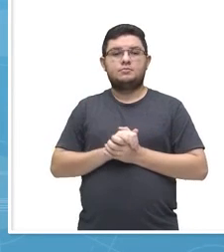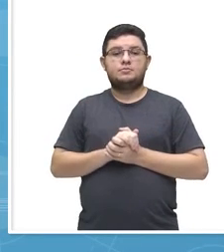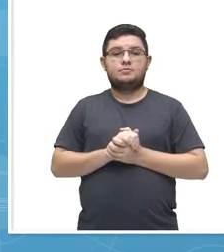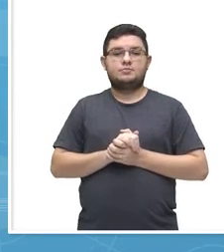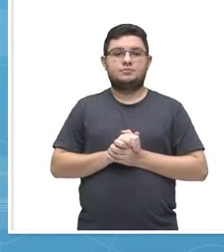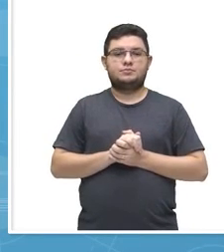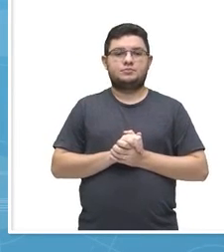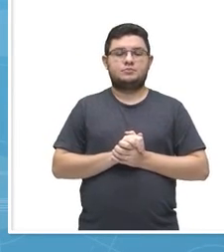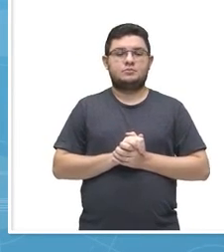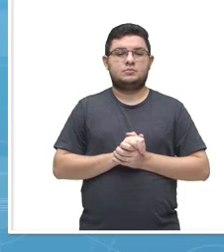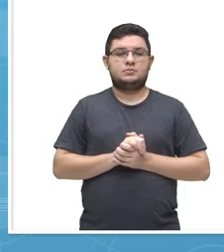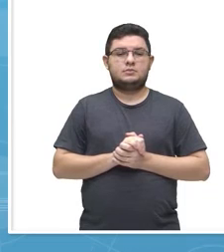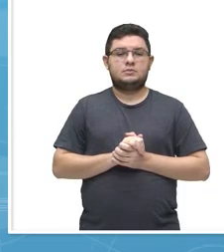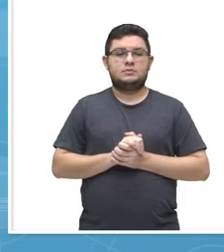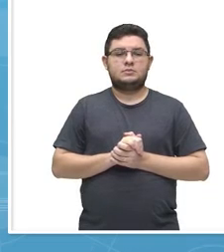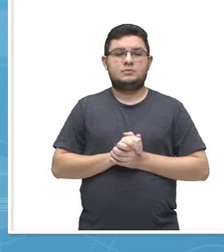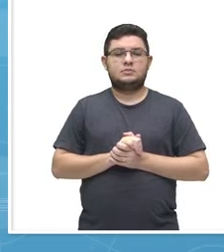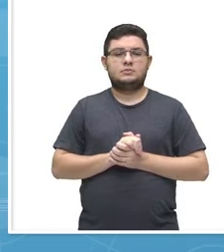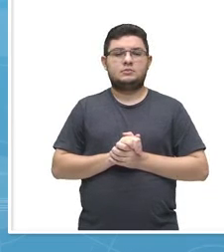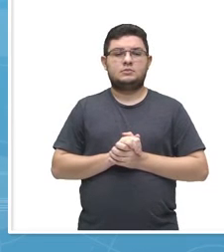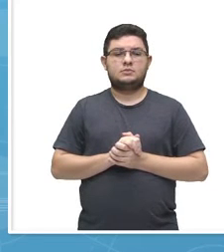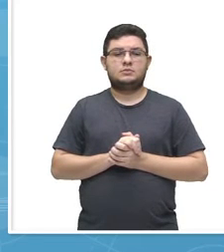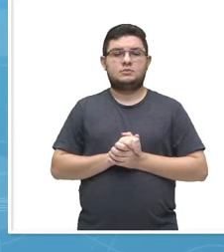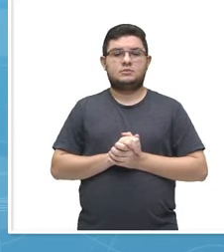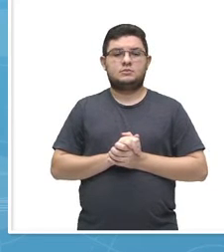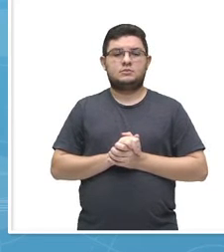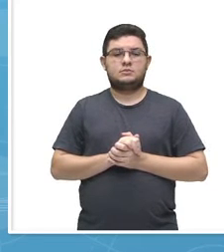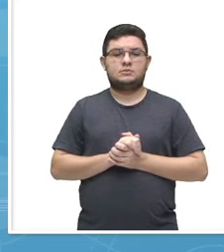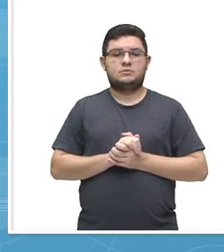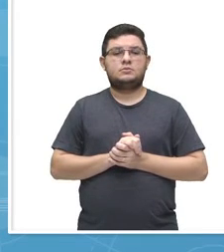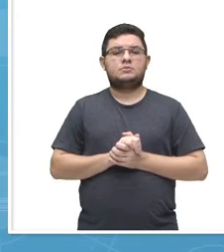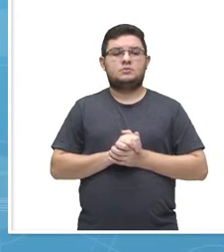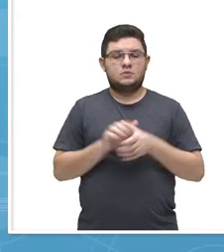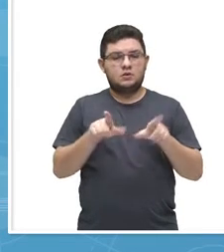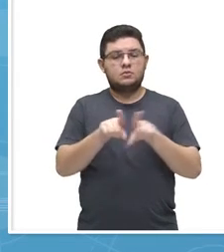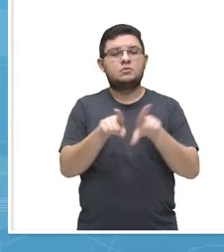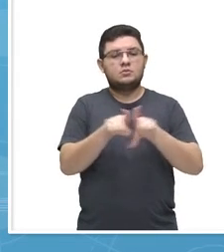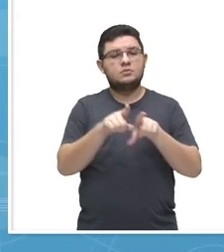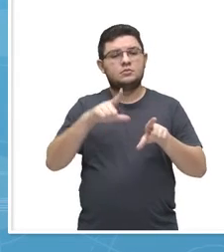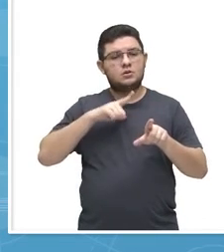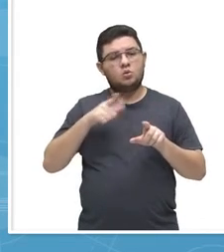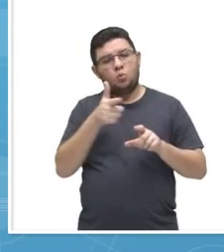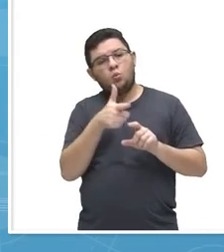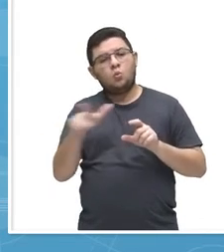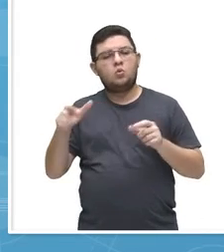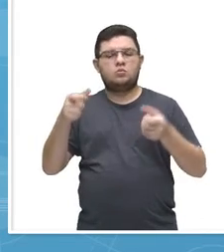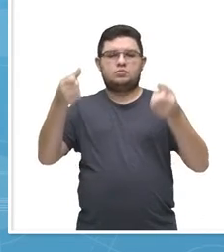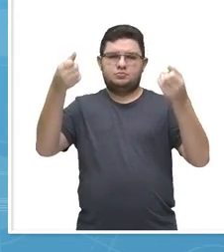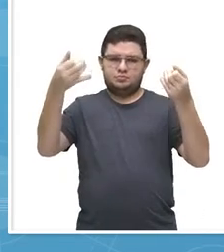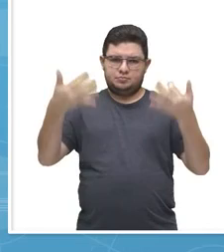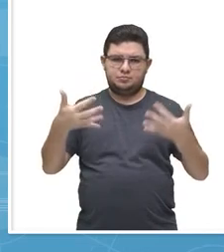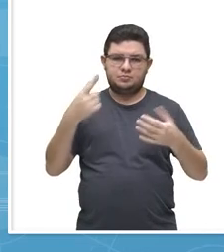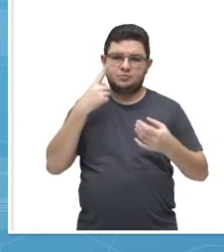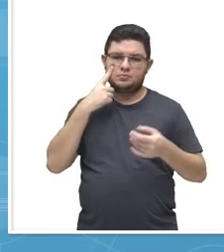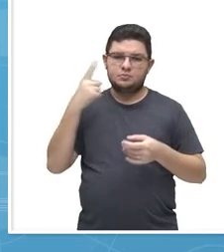people? E nós temos também mais um outro comentário. Vamos